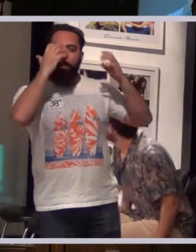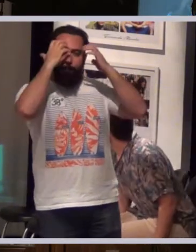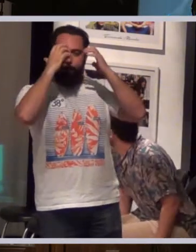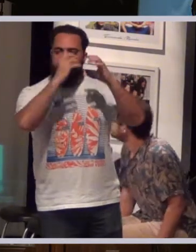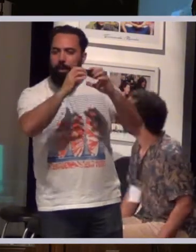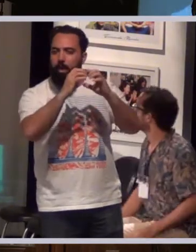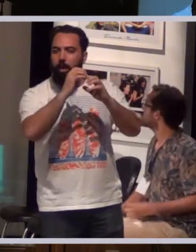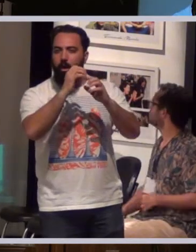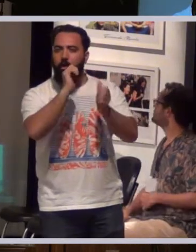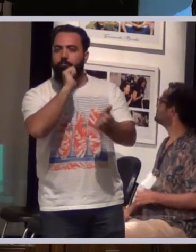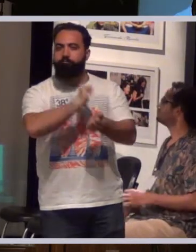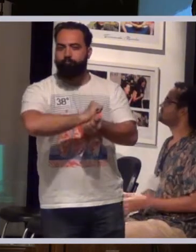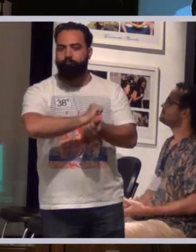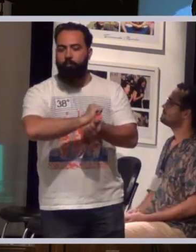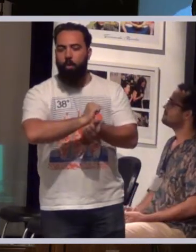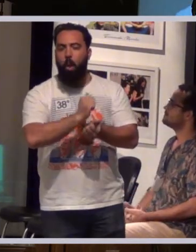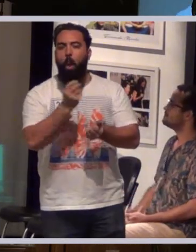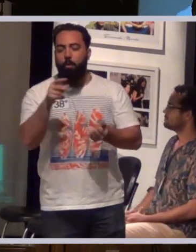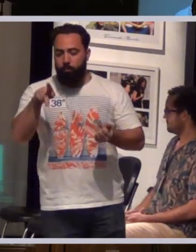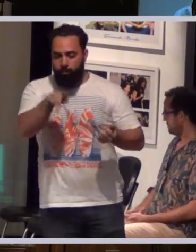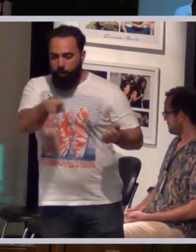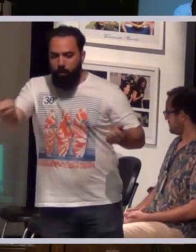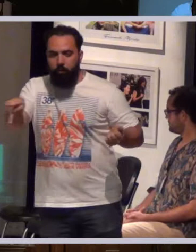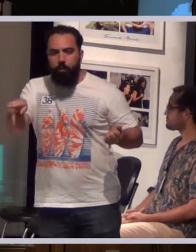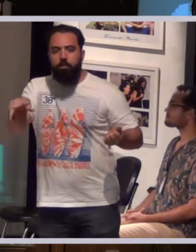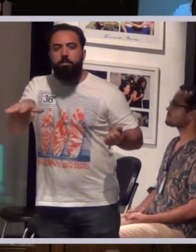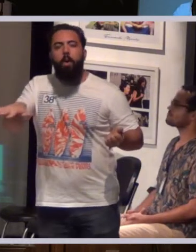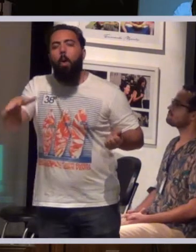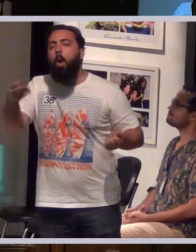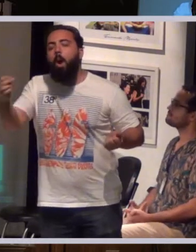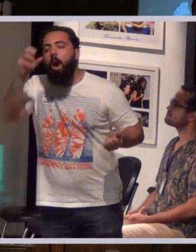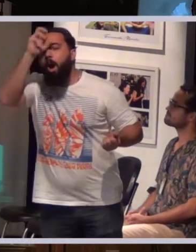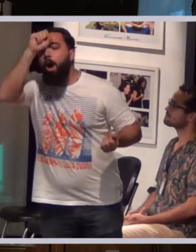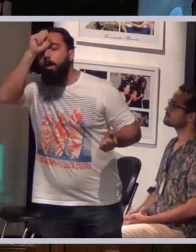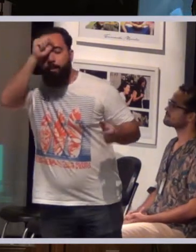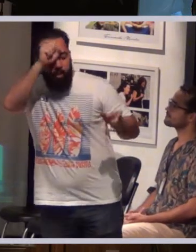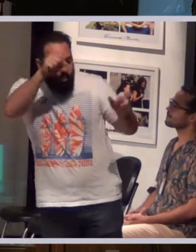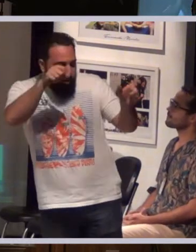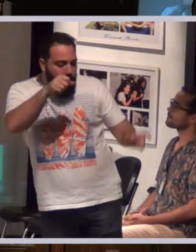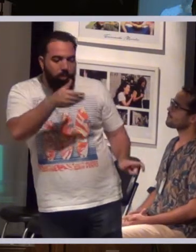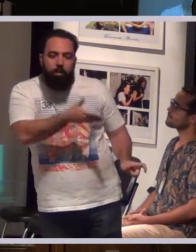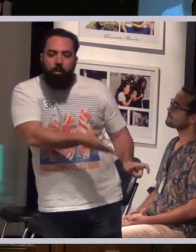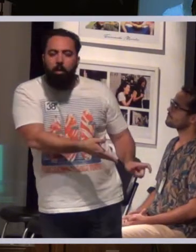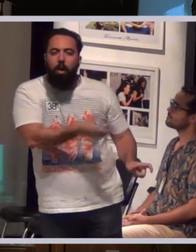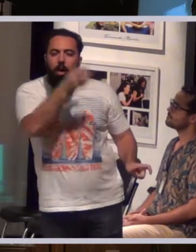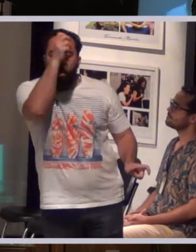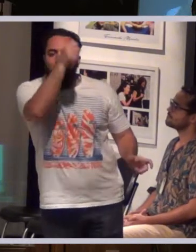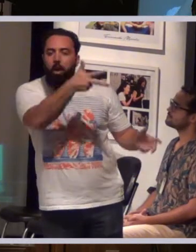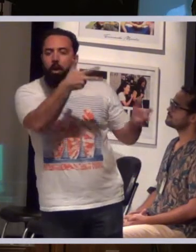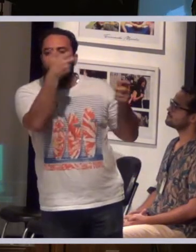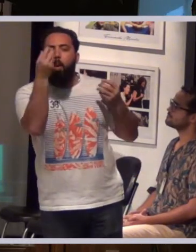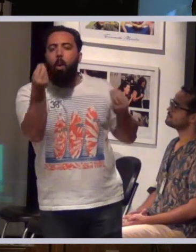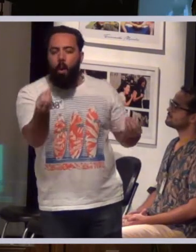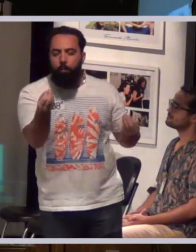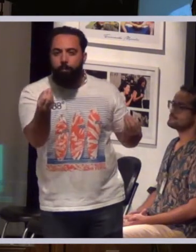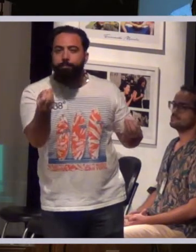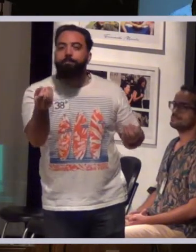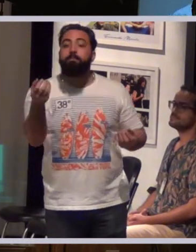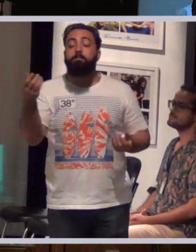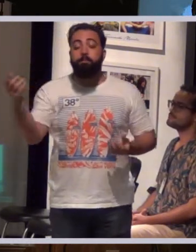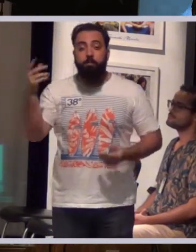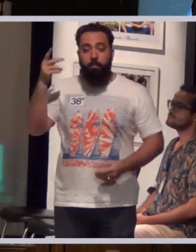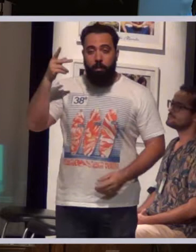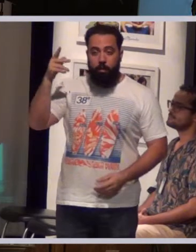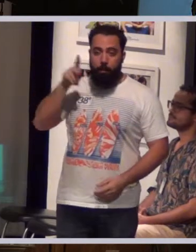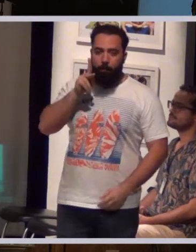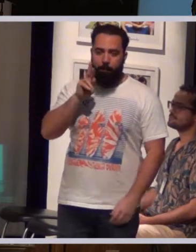os professores devem aprender com esse estudante. Meu nome é Priscila, meu sinal